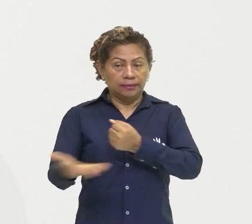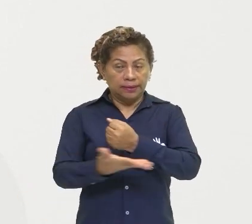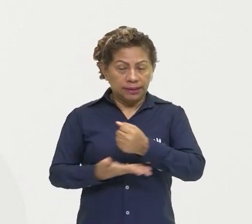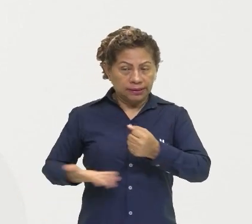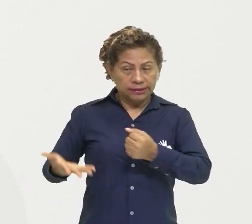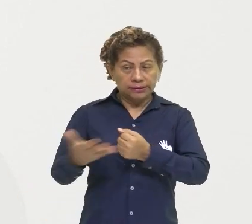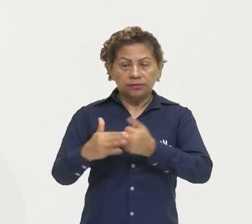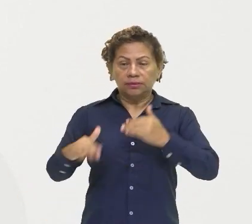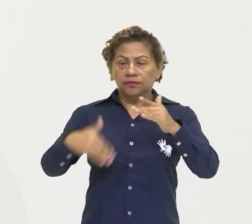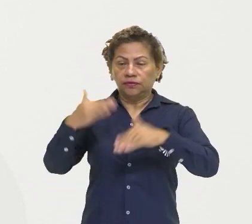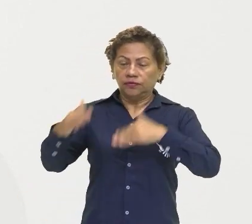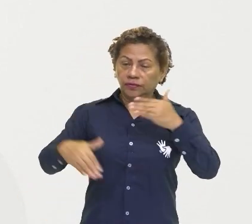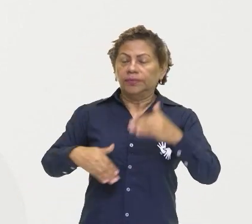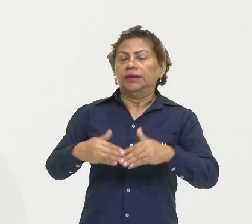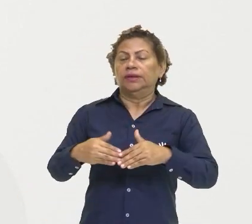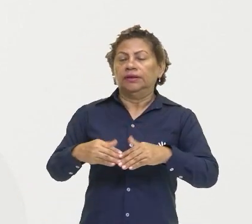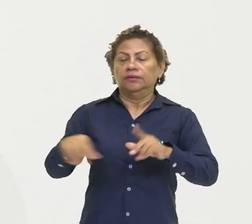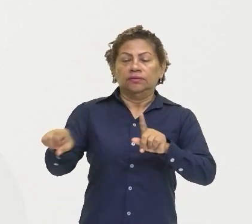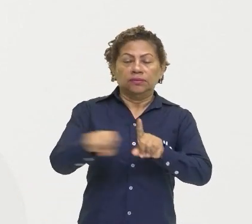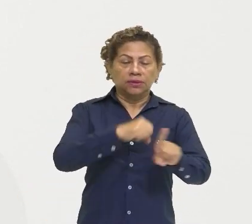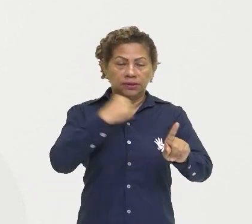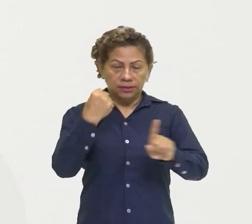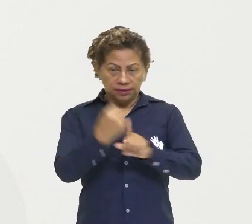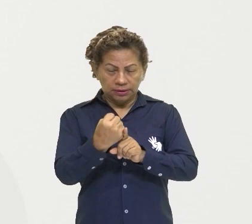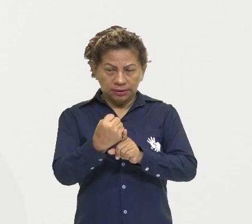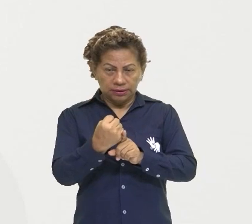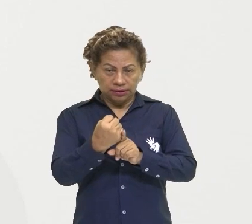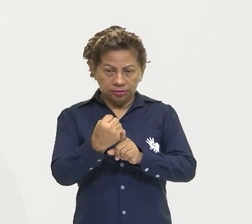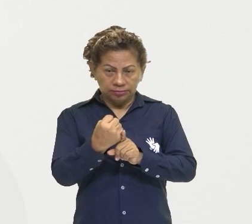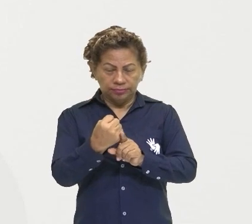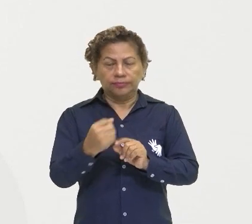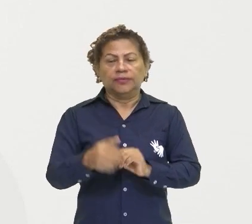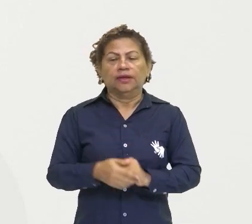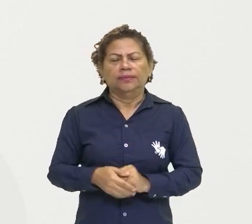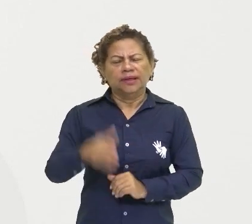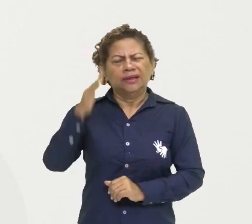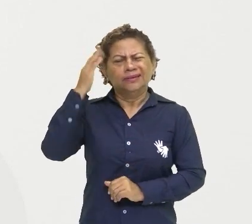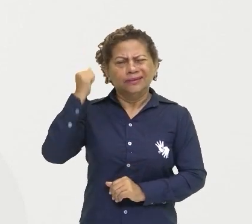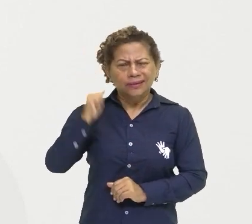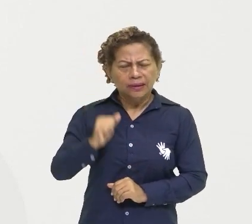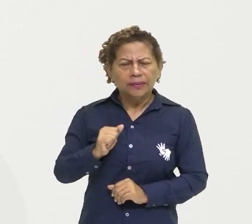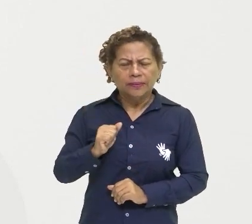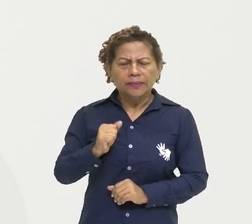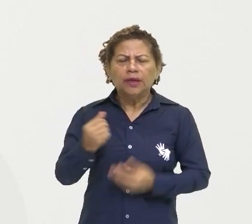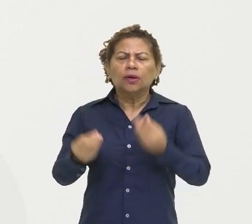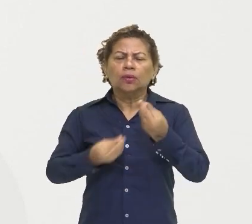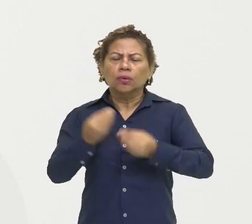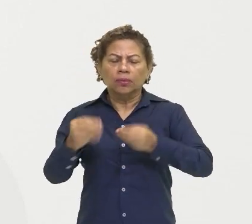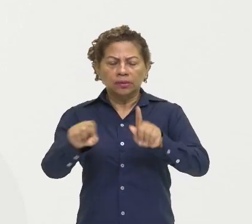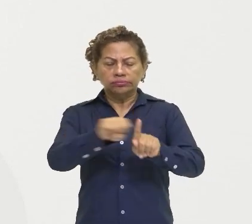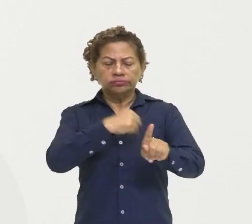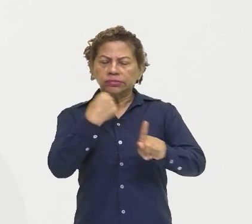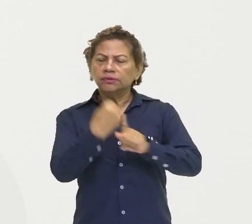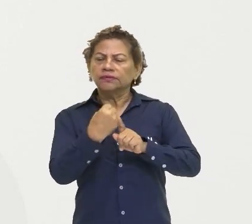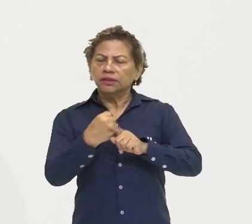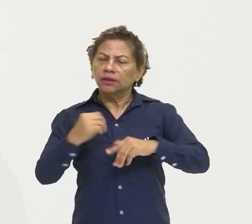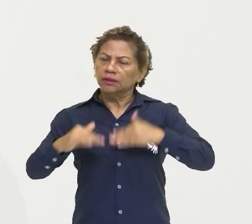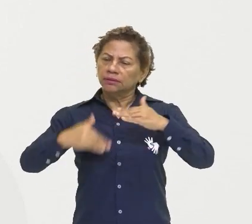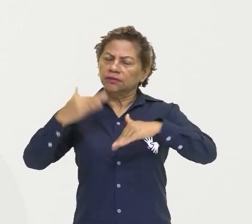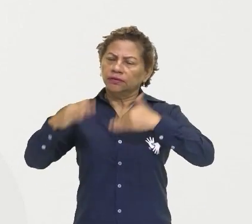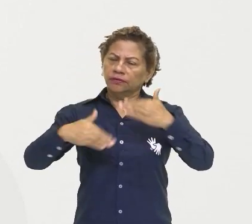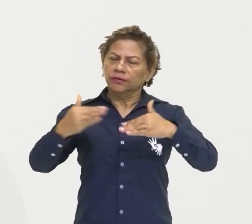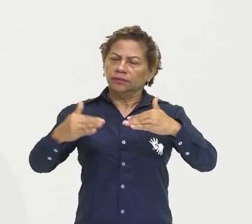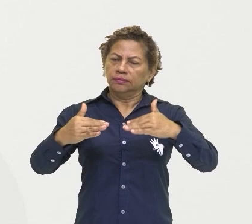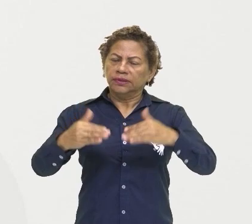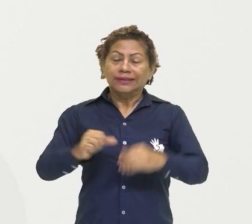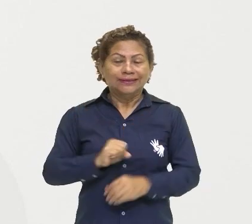dada sociedade. Então, basicamente, eles servem para a gente definir se uma sociedade está desenvolvida ou não, tá certo? Se ela